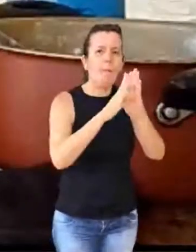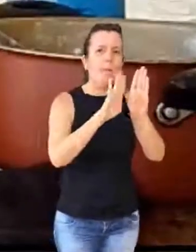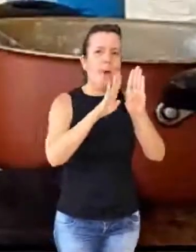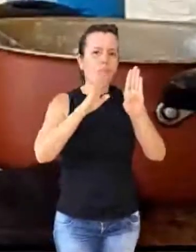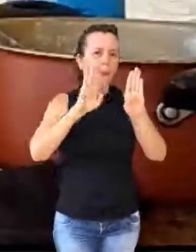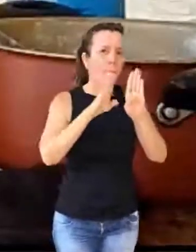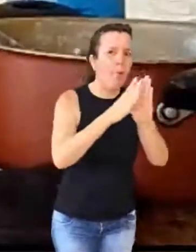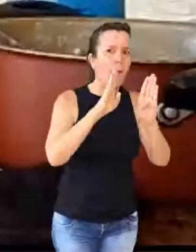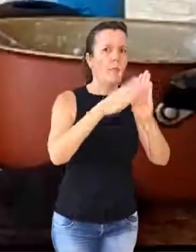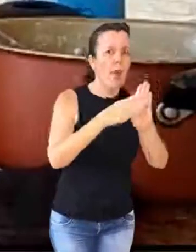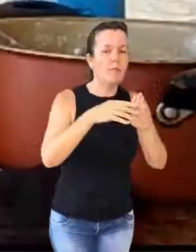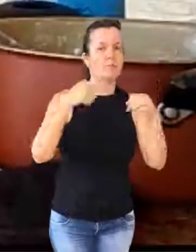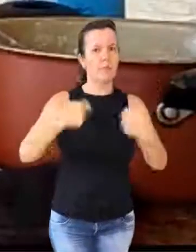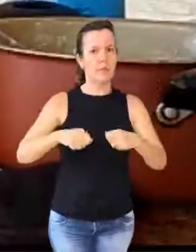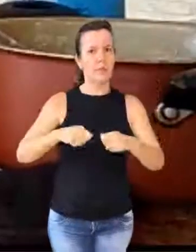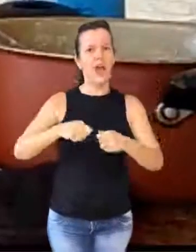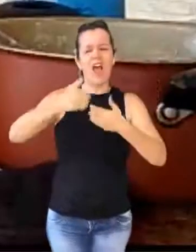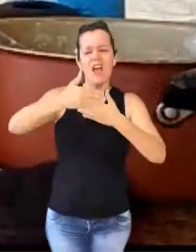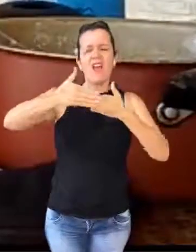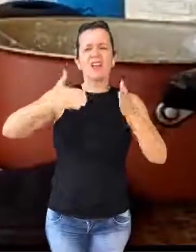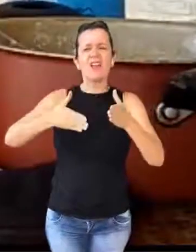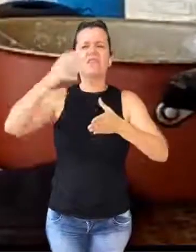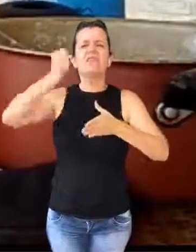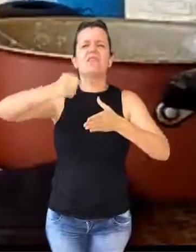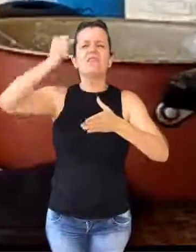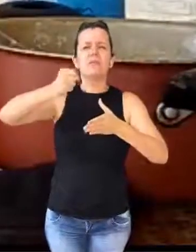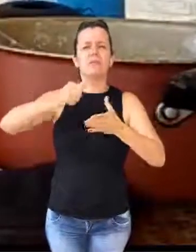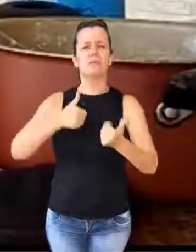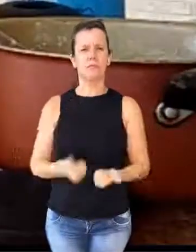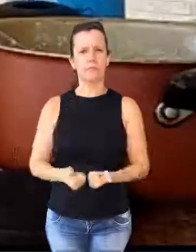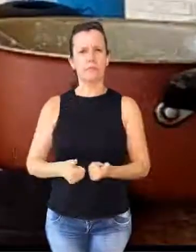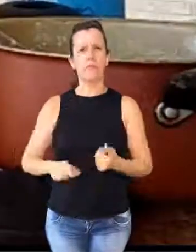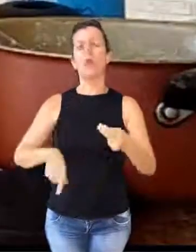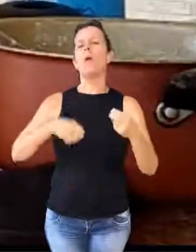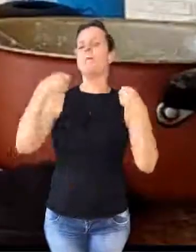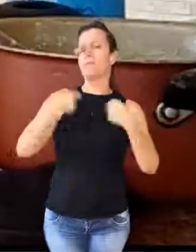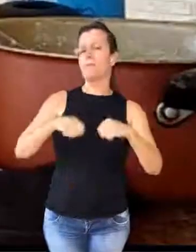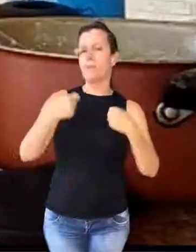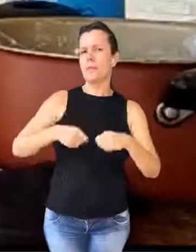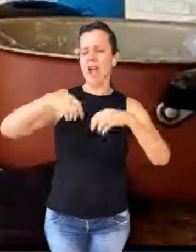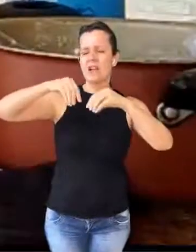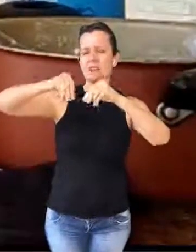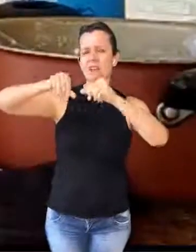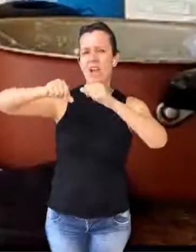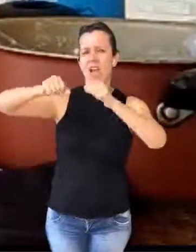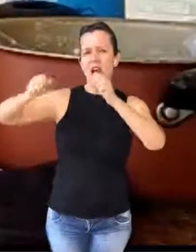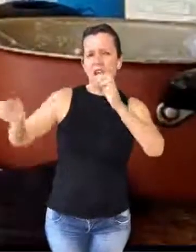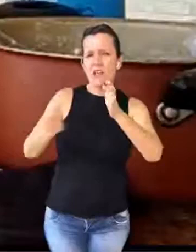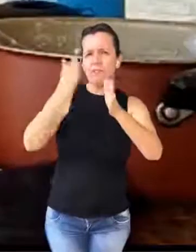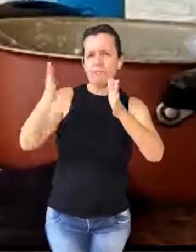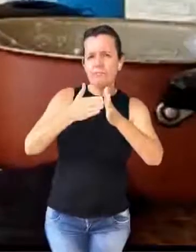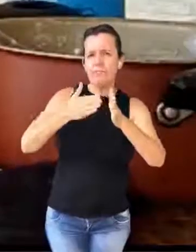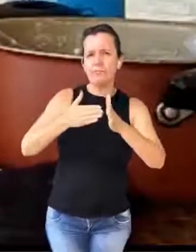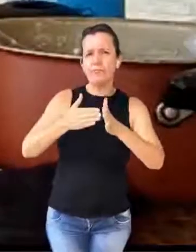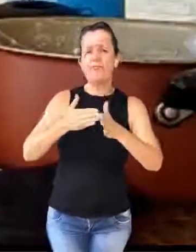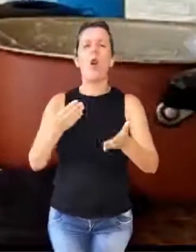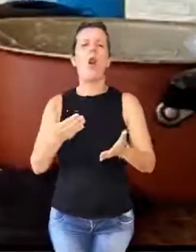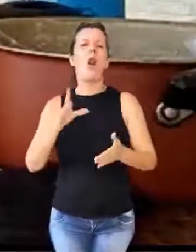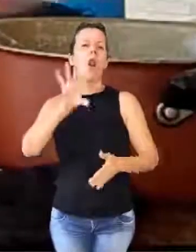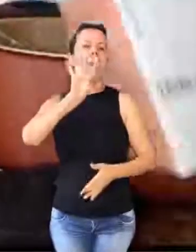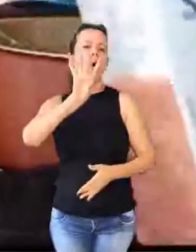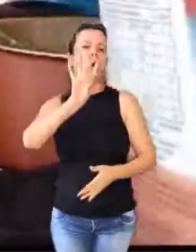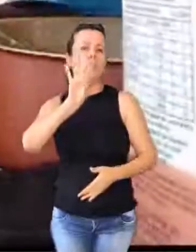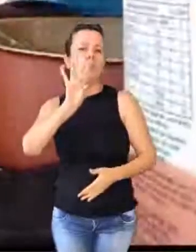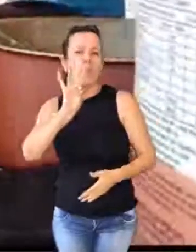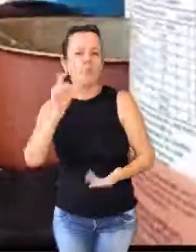encostar a porta da sala para não ficar batendo. Nós vamos precisar de uma caixa vazia de